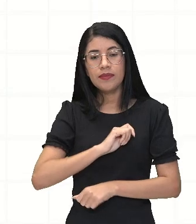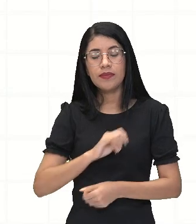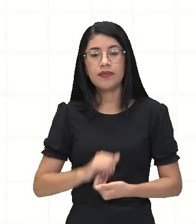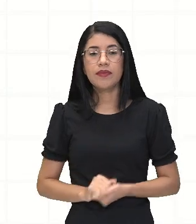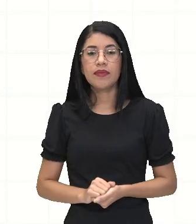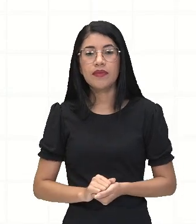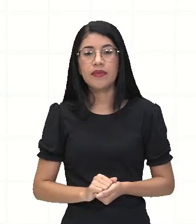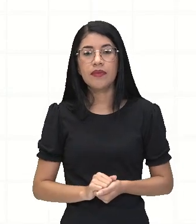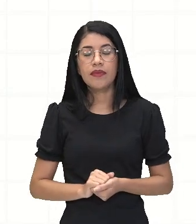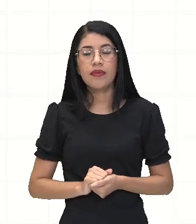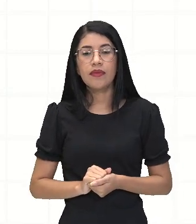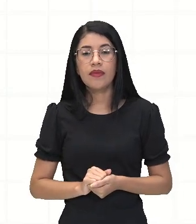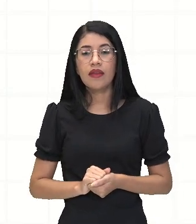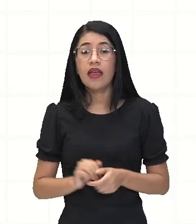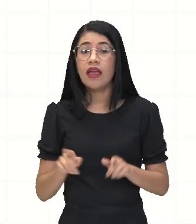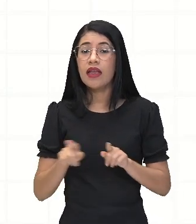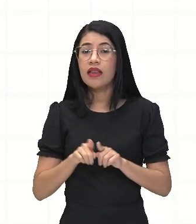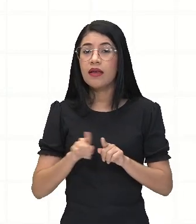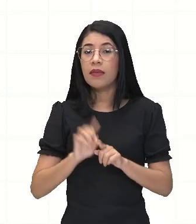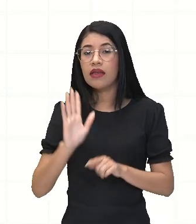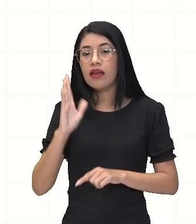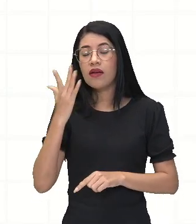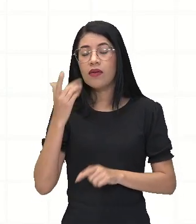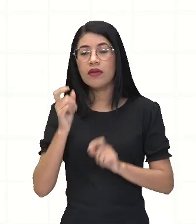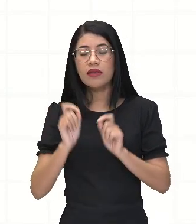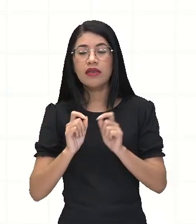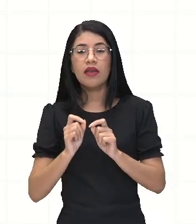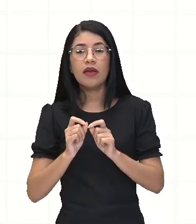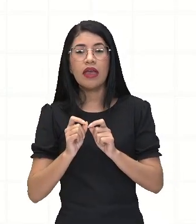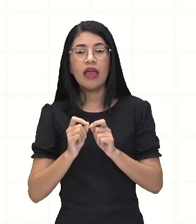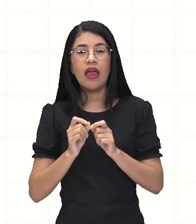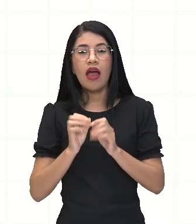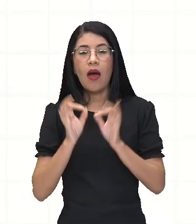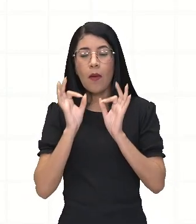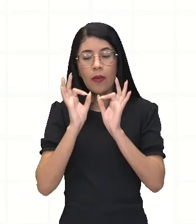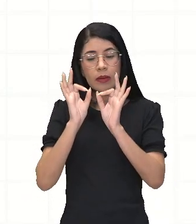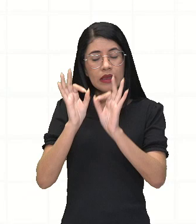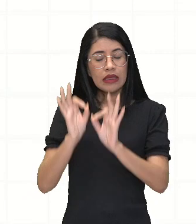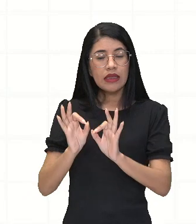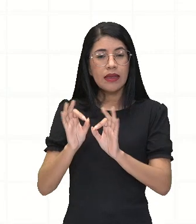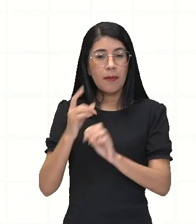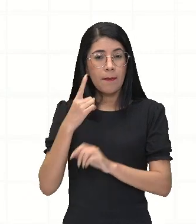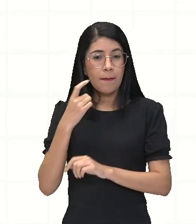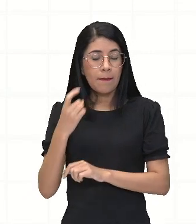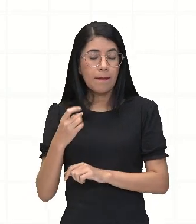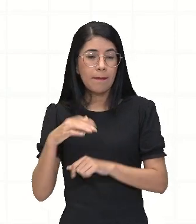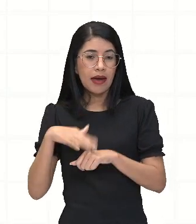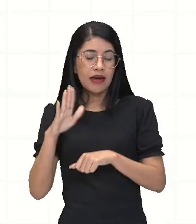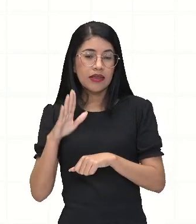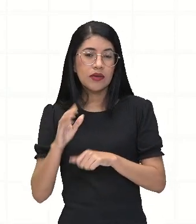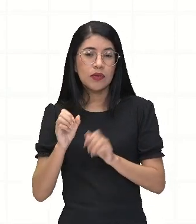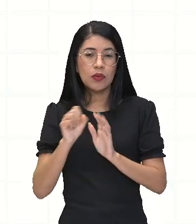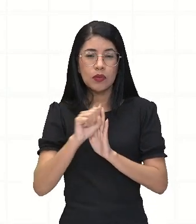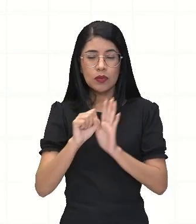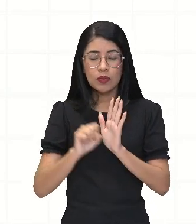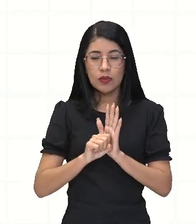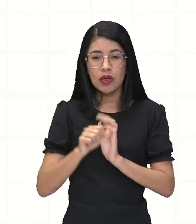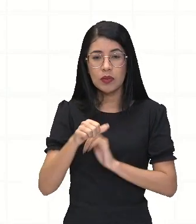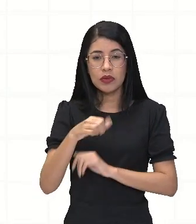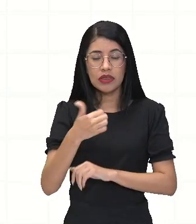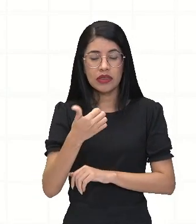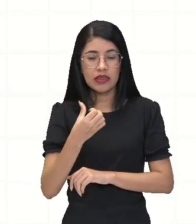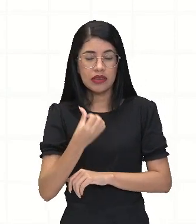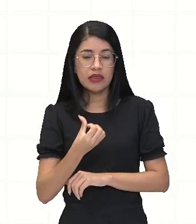meio tempo, vai ocorrer um interesse crescente na Amazônia a partir da segunda metade do século